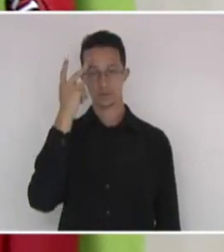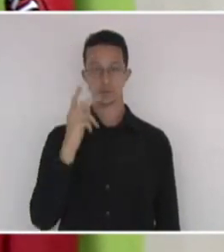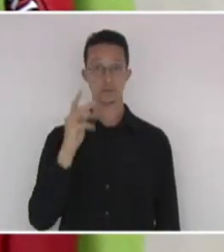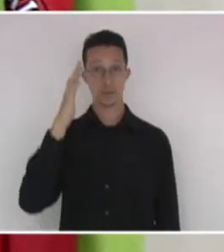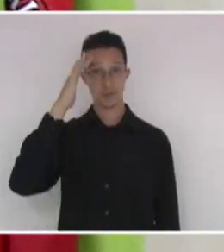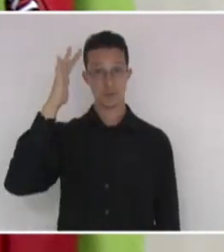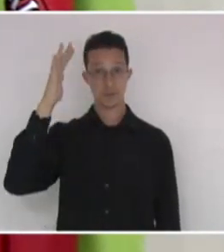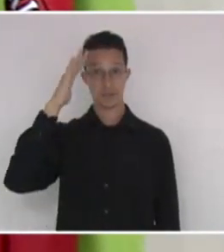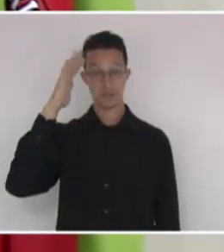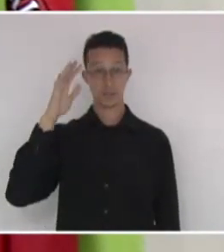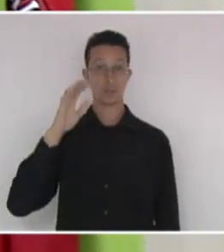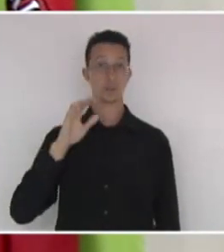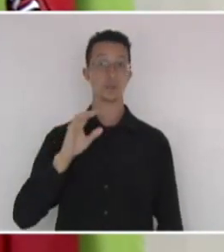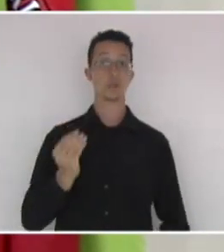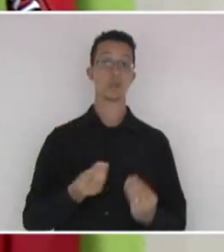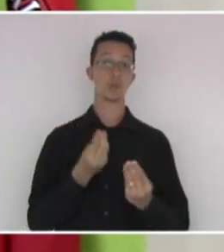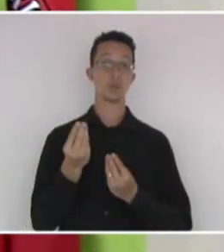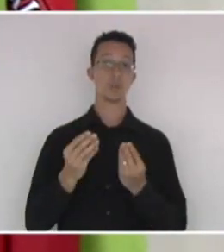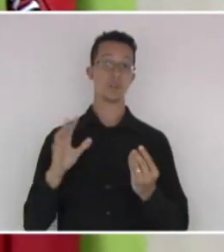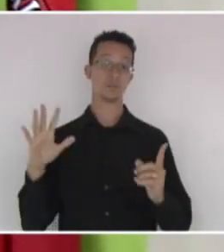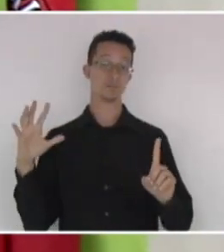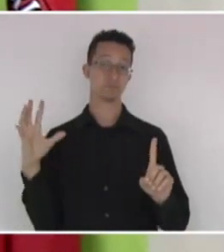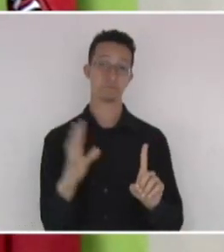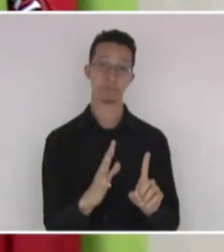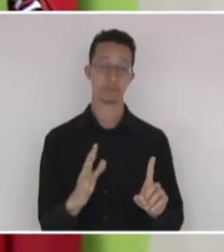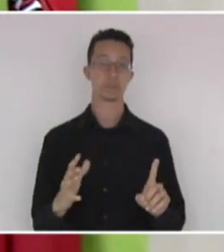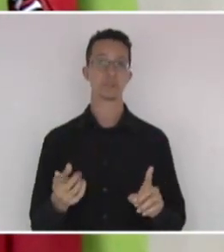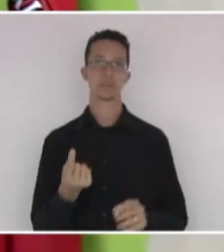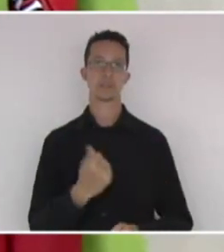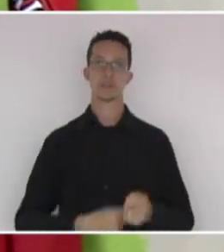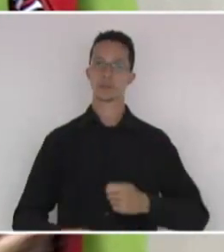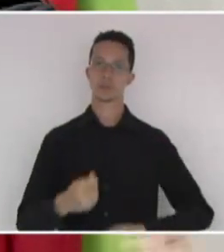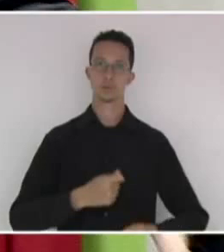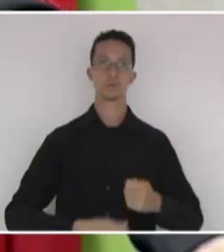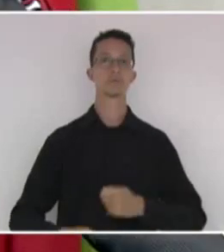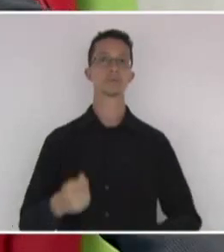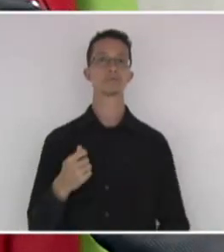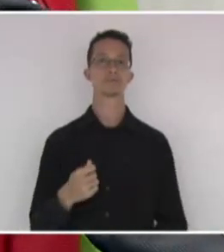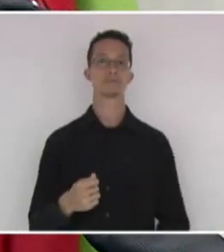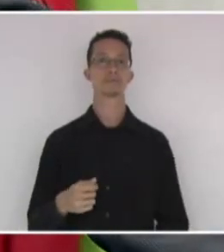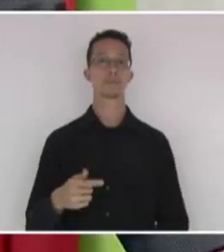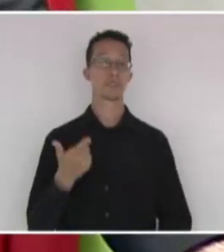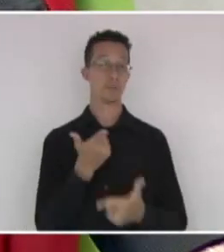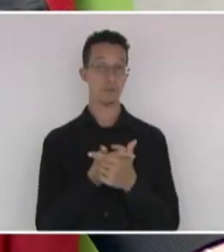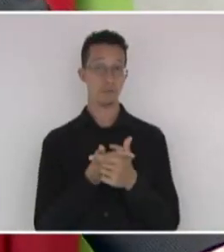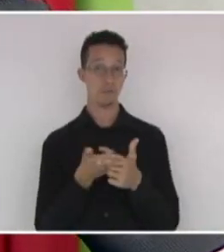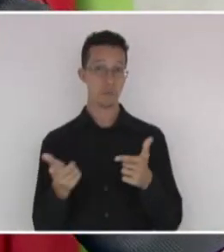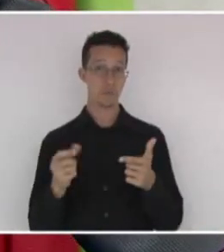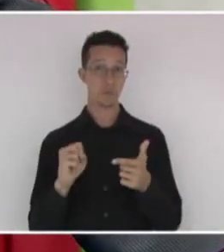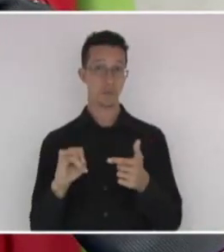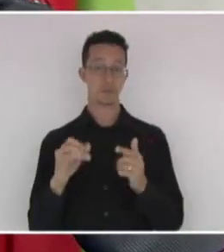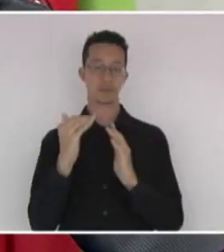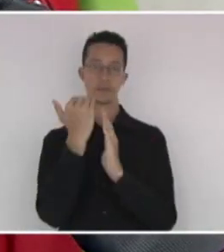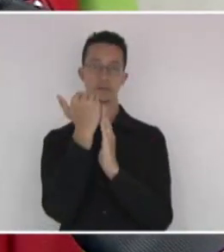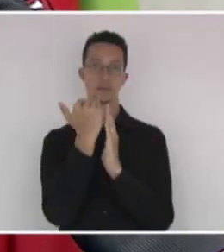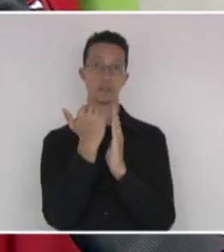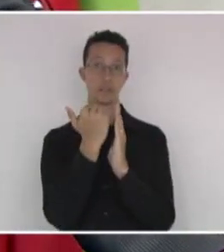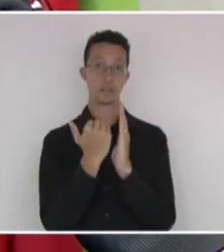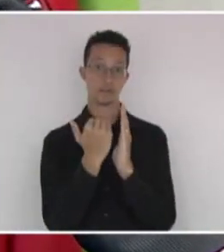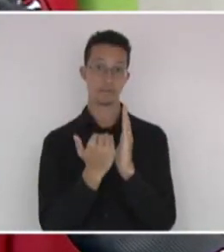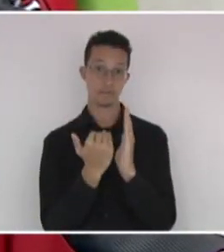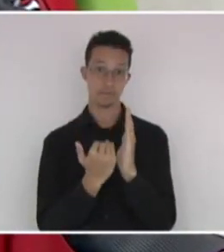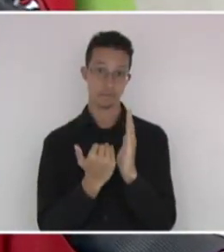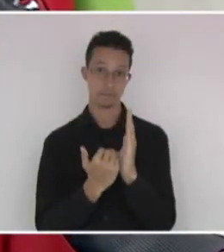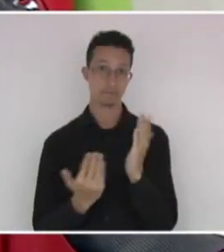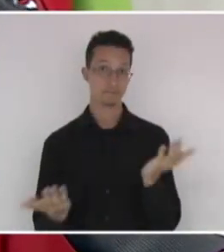impacto disso na economia e as consequências de sua redução gradativa em